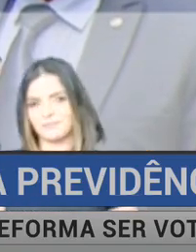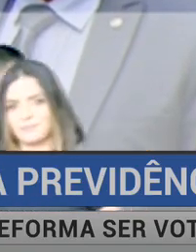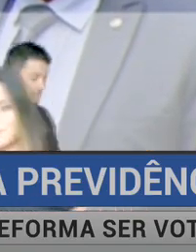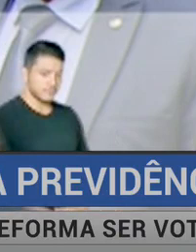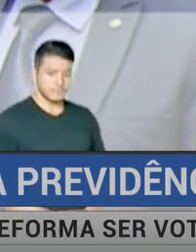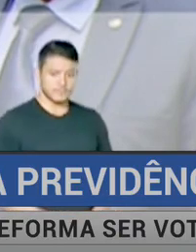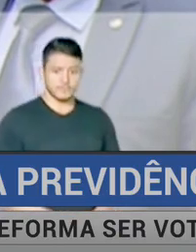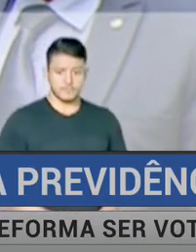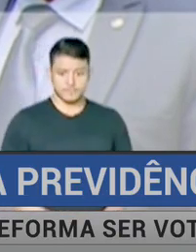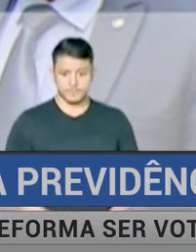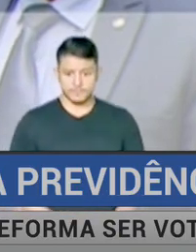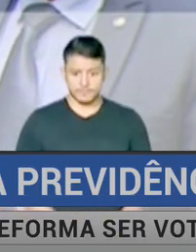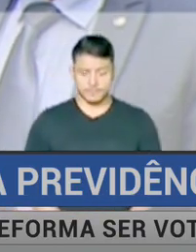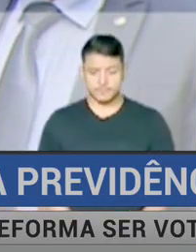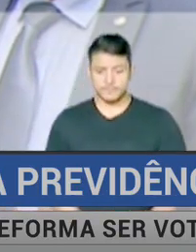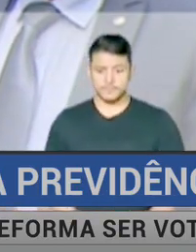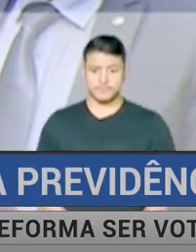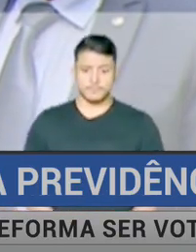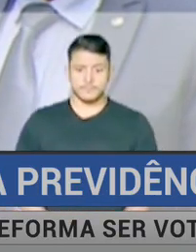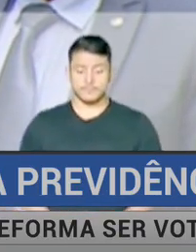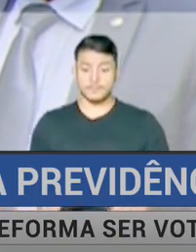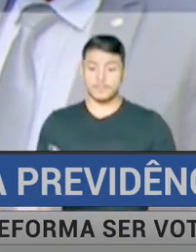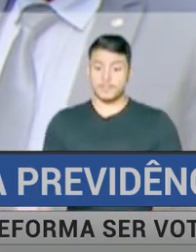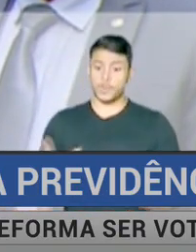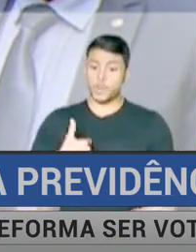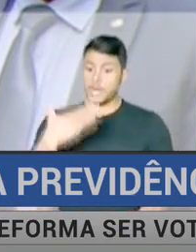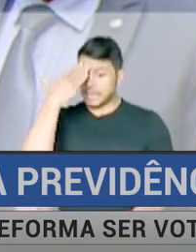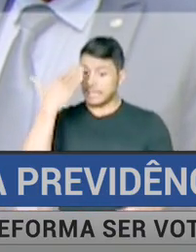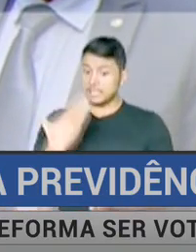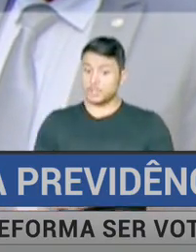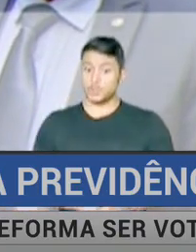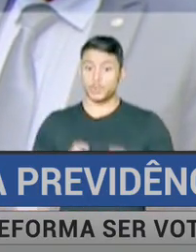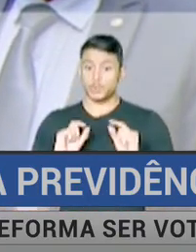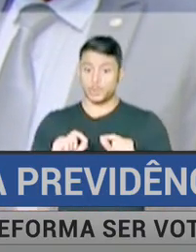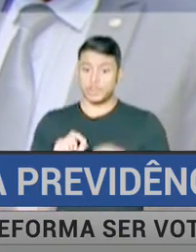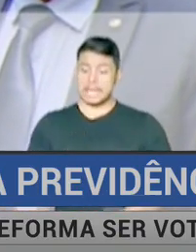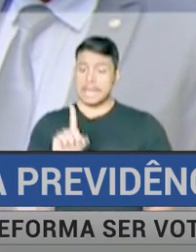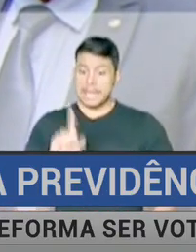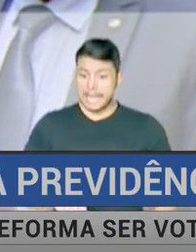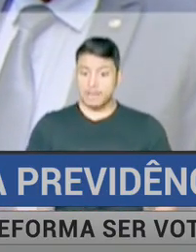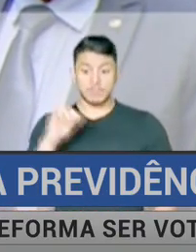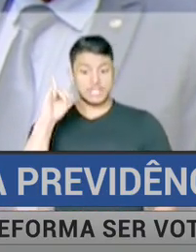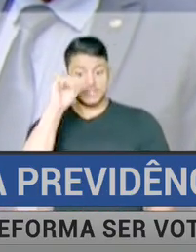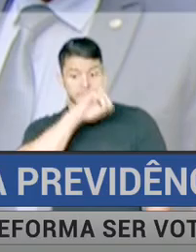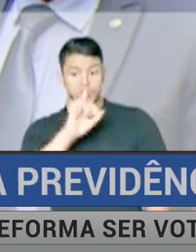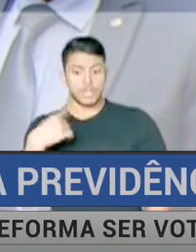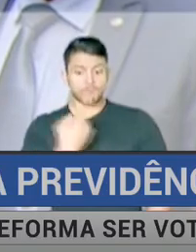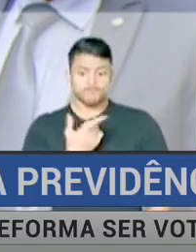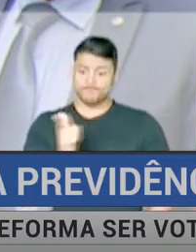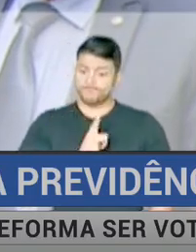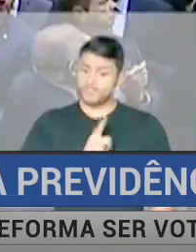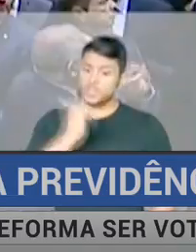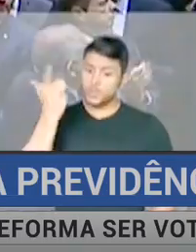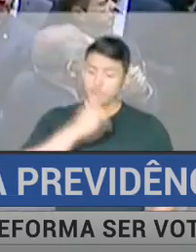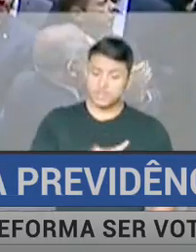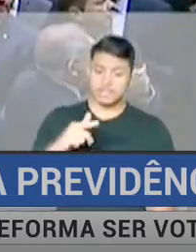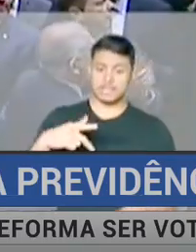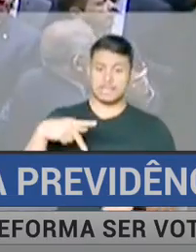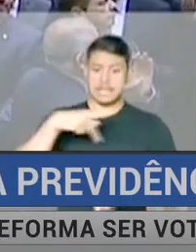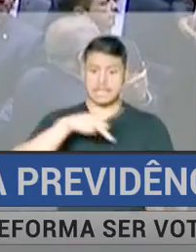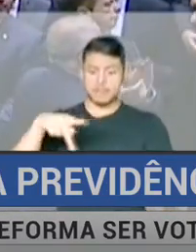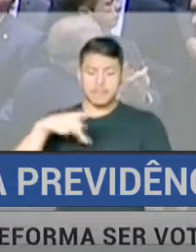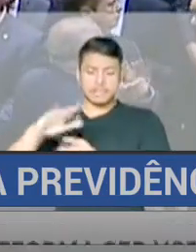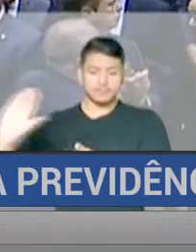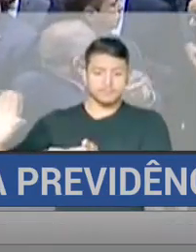que ataca as instituições. E acho que esse é um conflito que nós temos hoje e que nós temos que